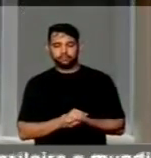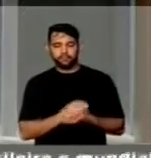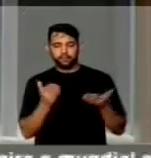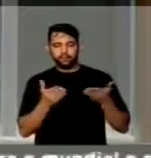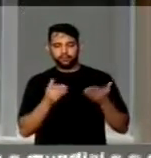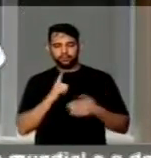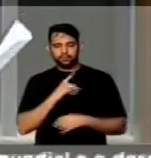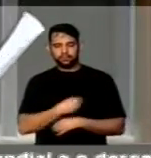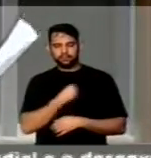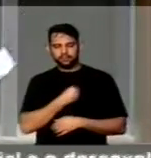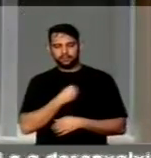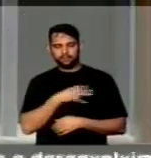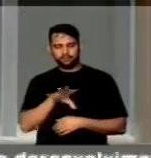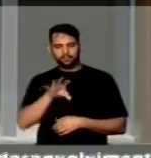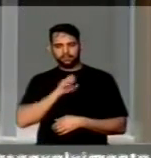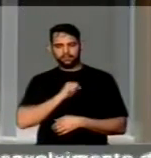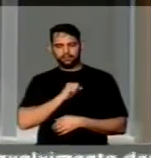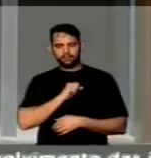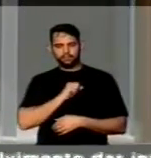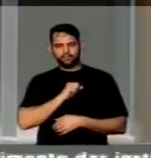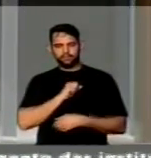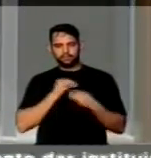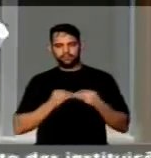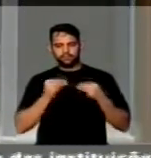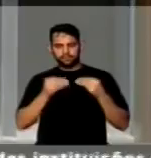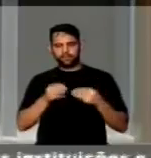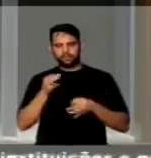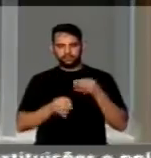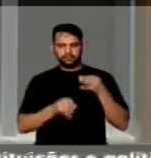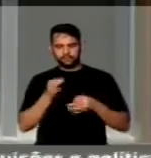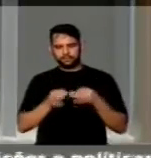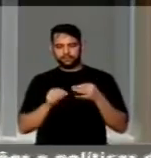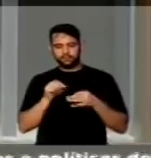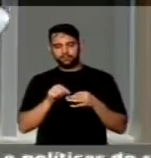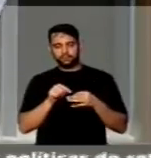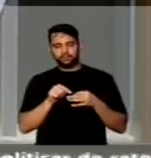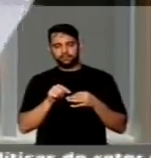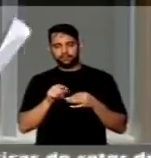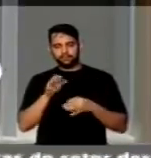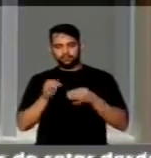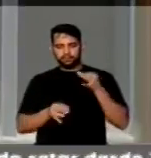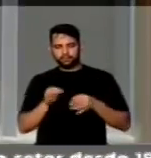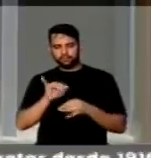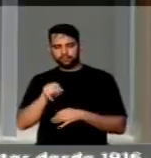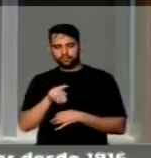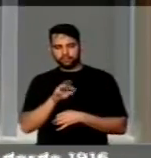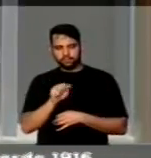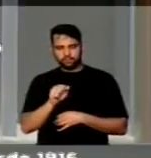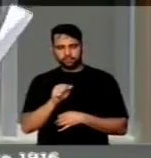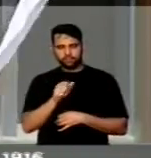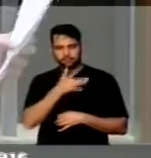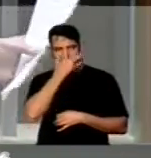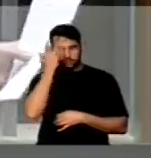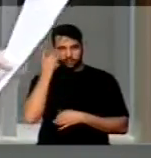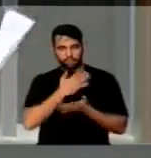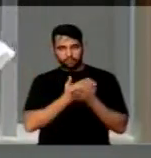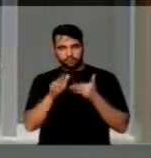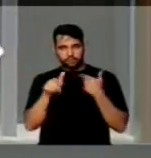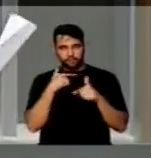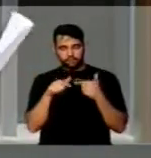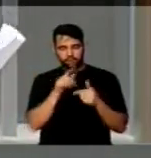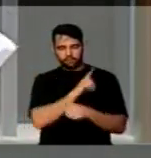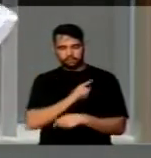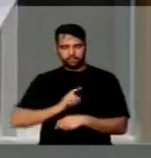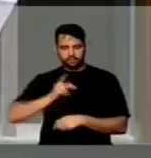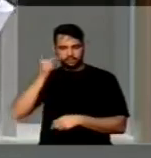E hoje nós temos à frente do Ministério da Justiça um promotor de justiça, alguém que começou um trabalho no